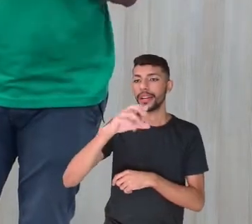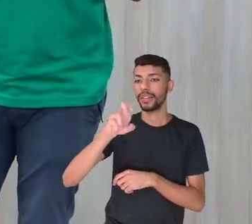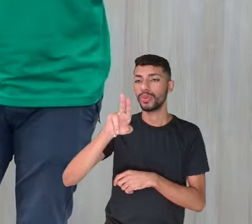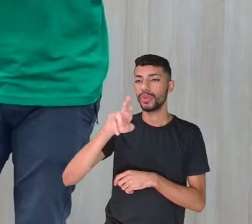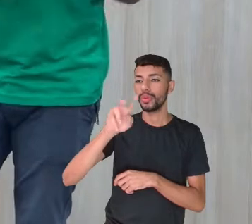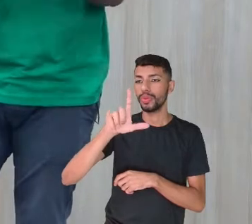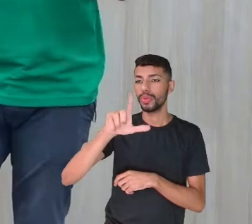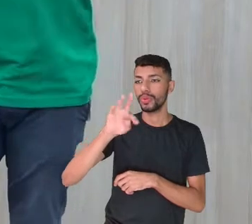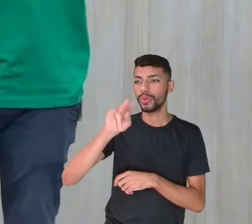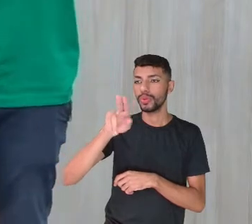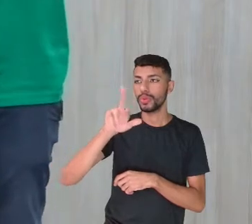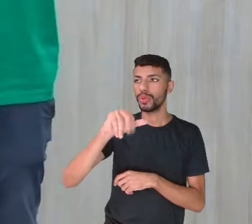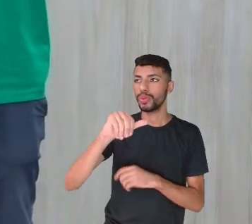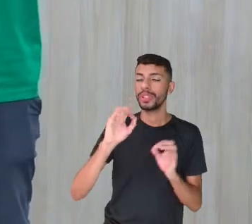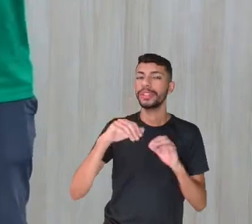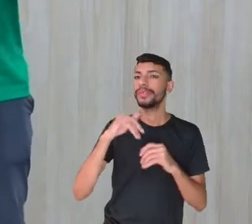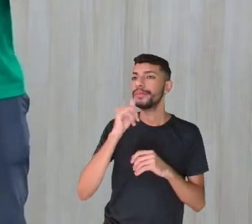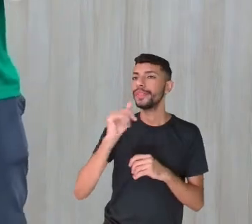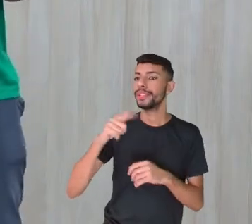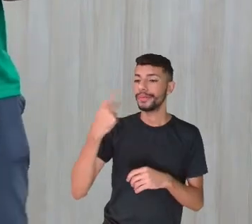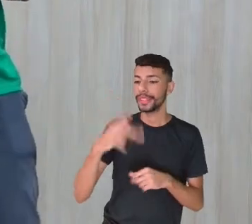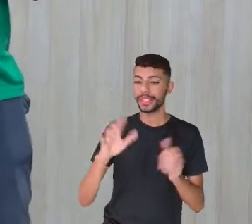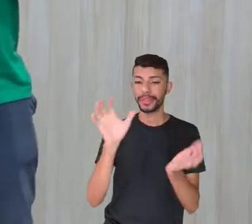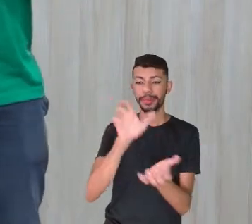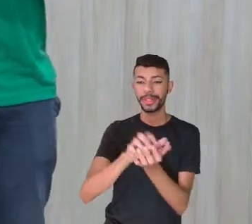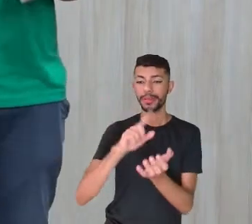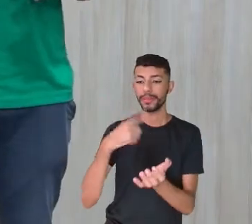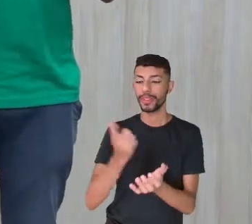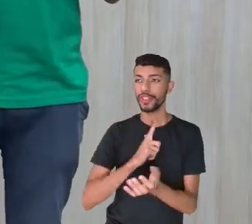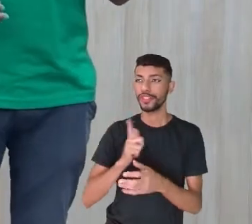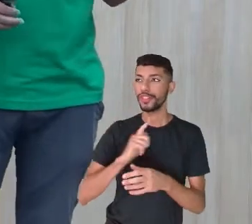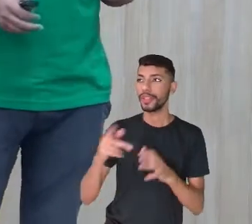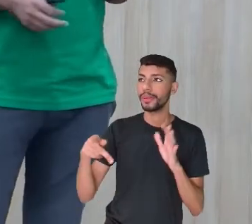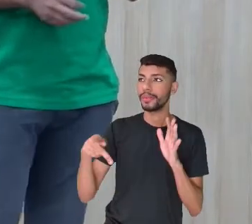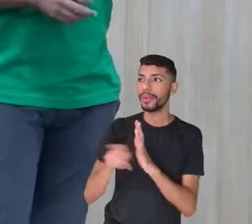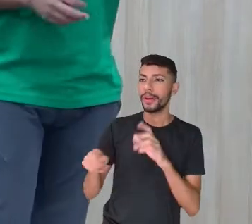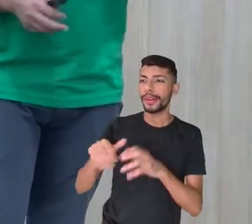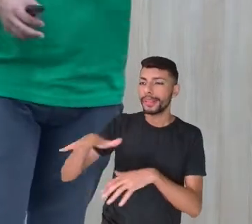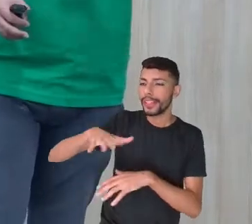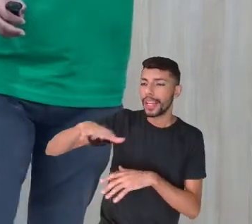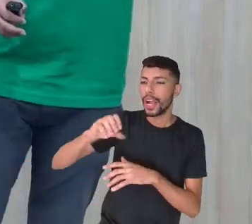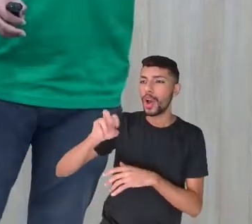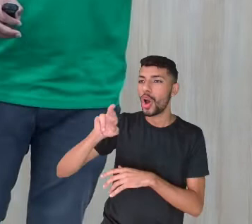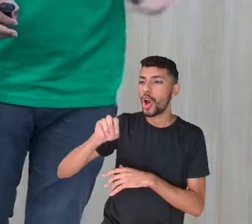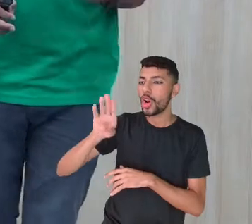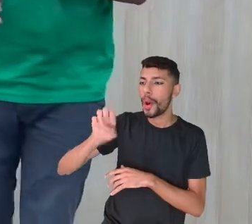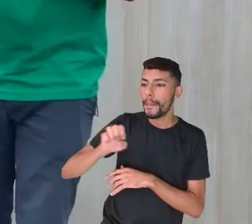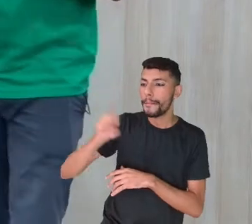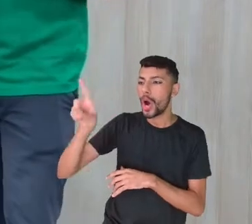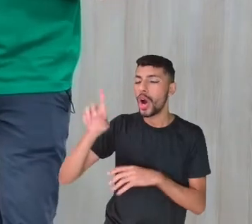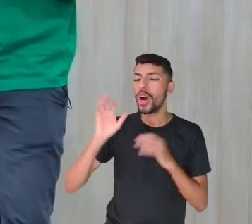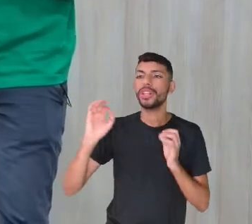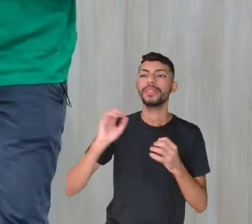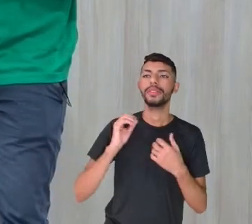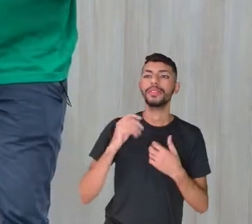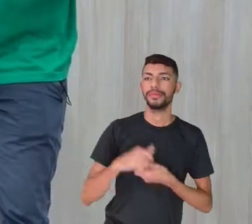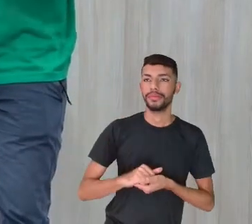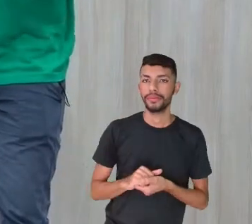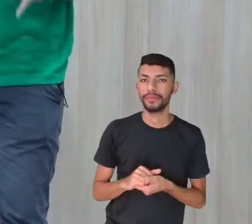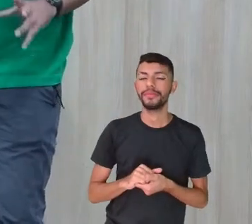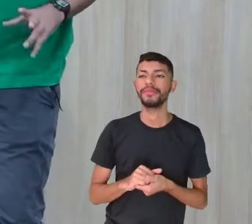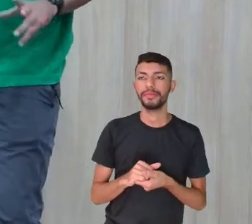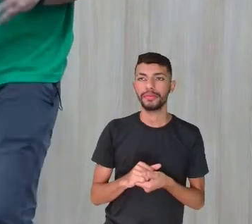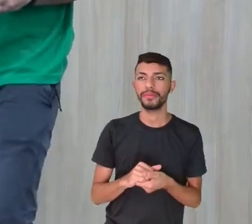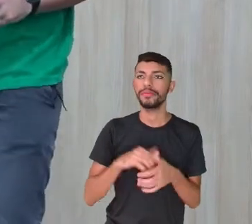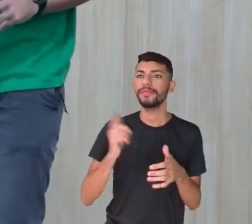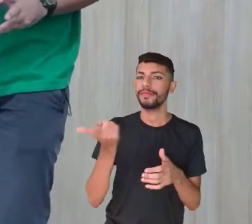extração. Aqui em Pernambuco, a gente tem ali na região de Orobó, né, o polo gesseiro aqui de Pernambuco, então a